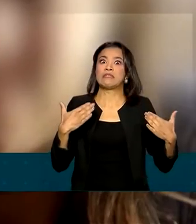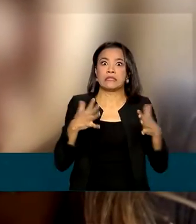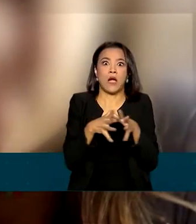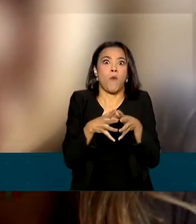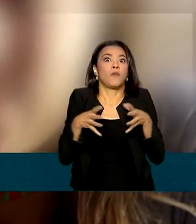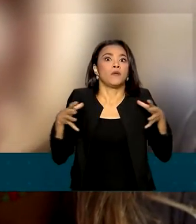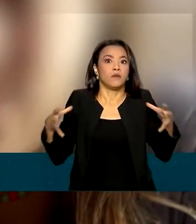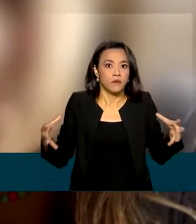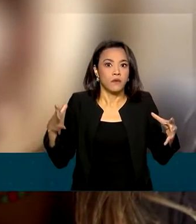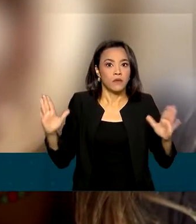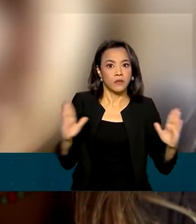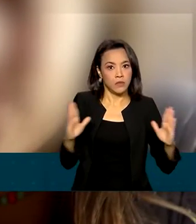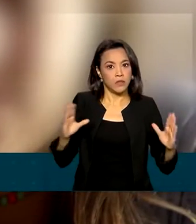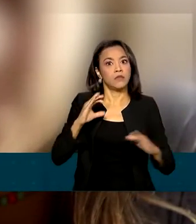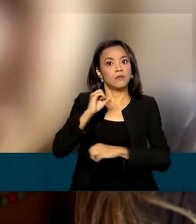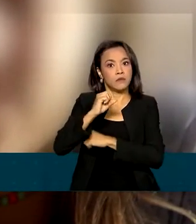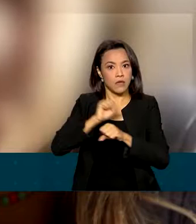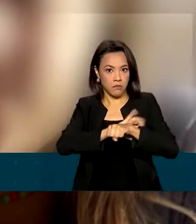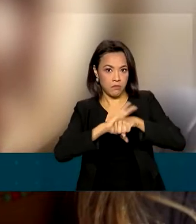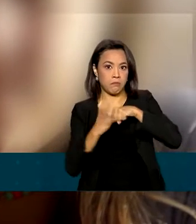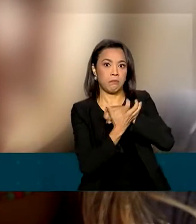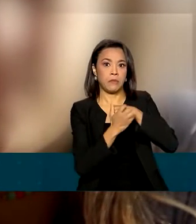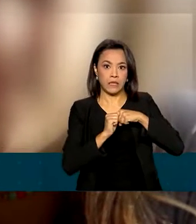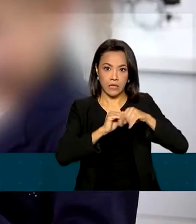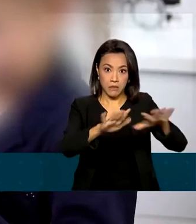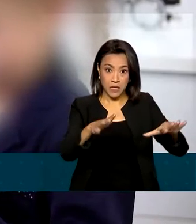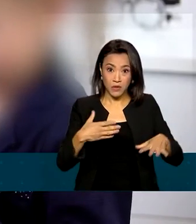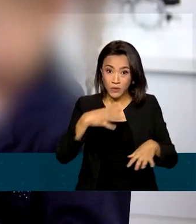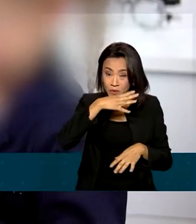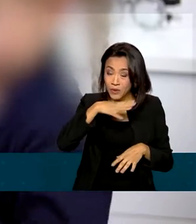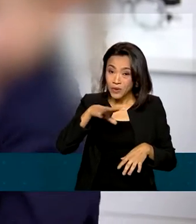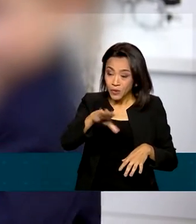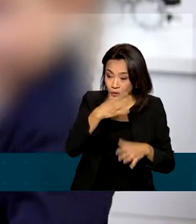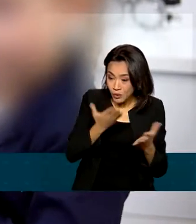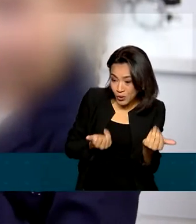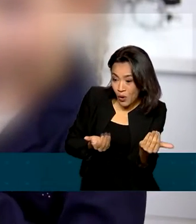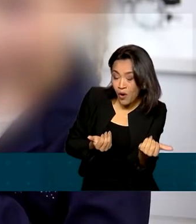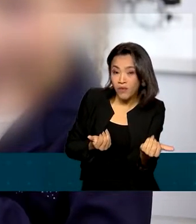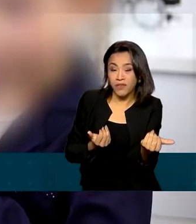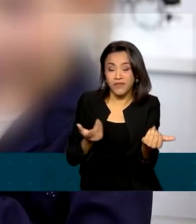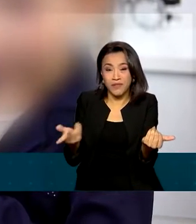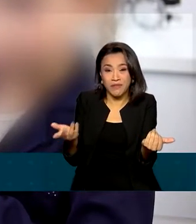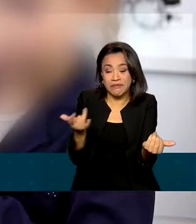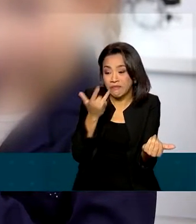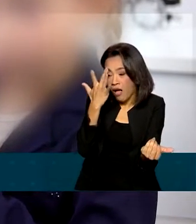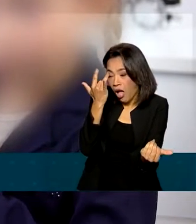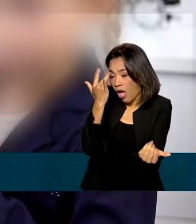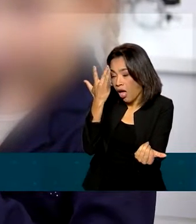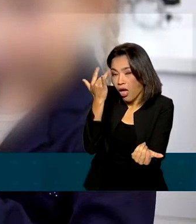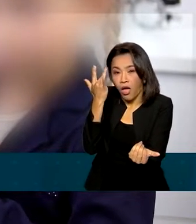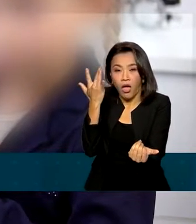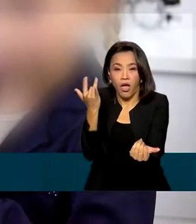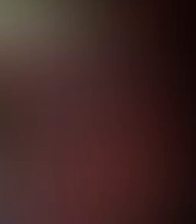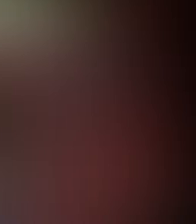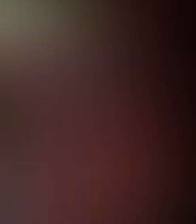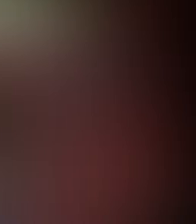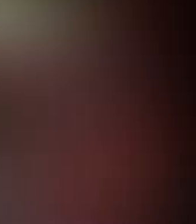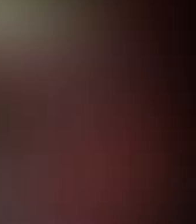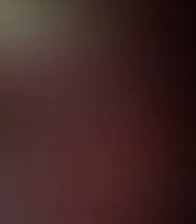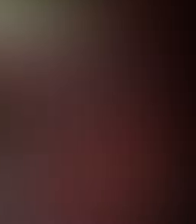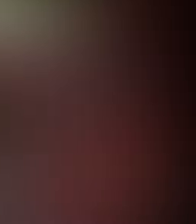adolescentes foram detidas até as 16:30 desta terça-feira na décima edição da operação luz na infância